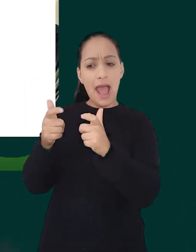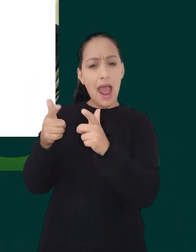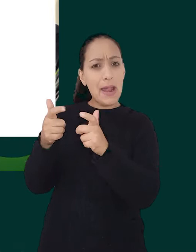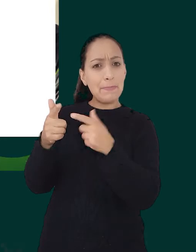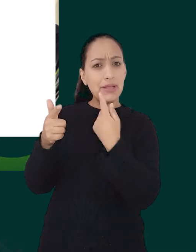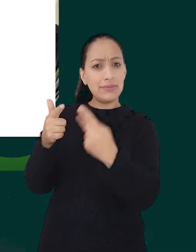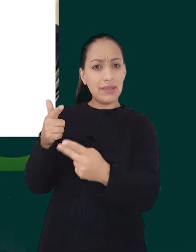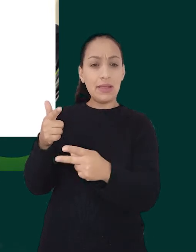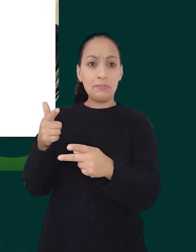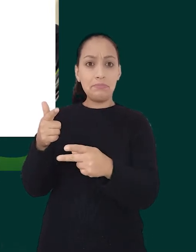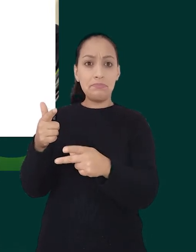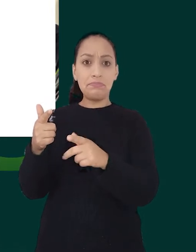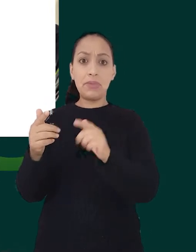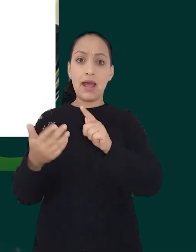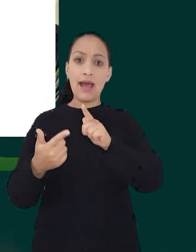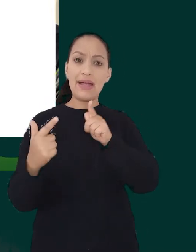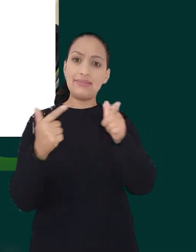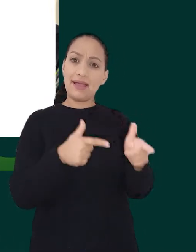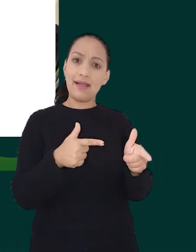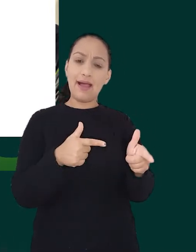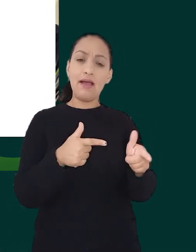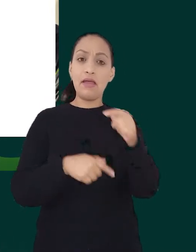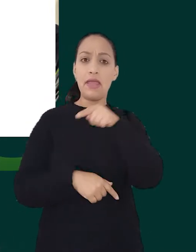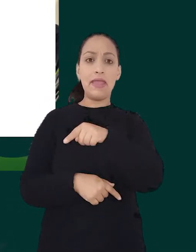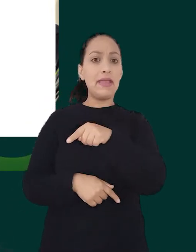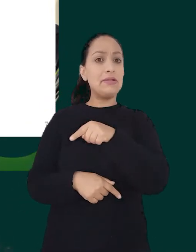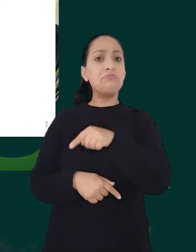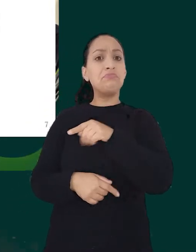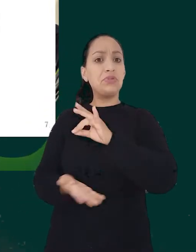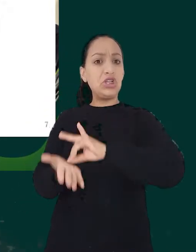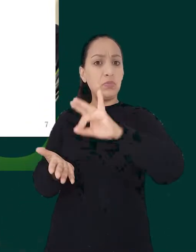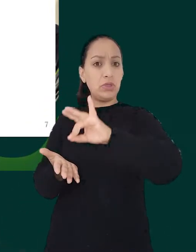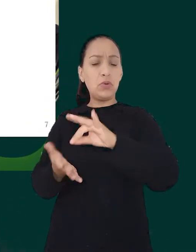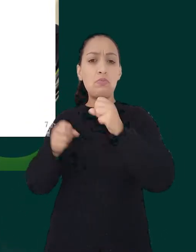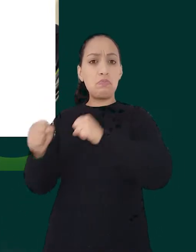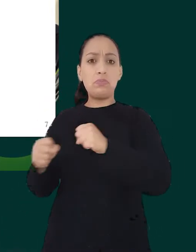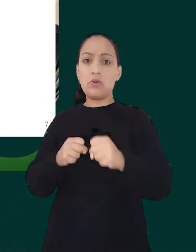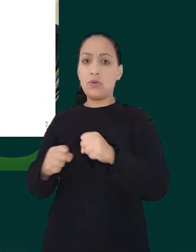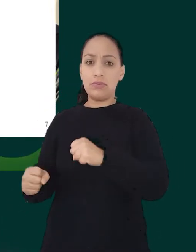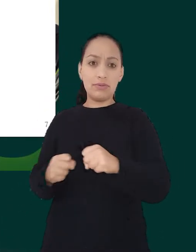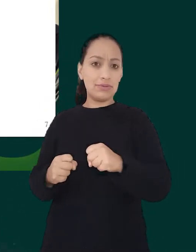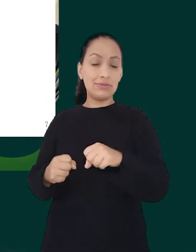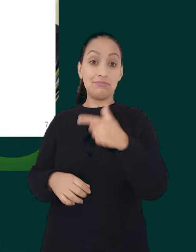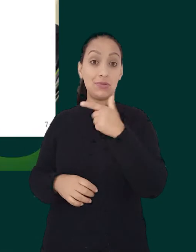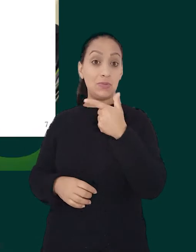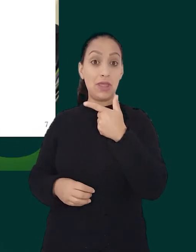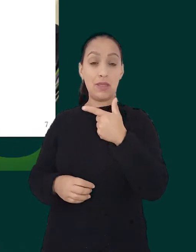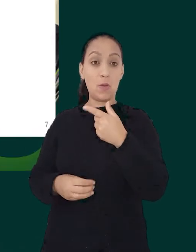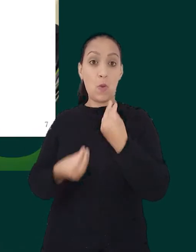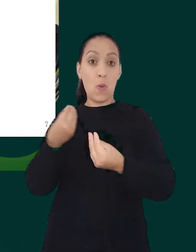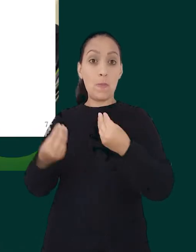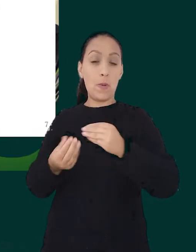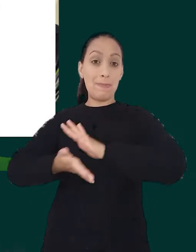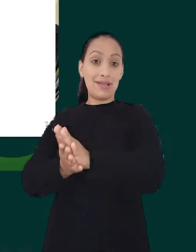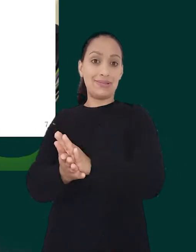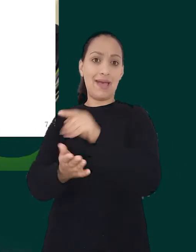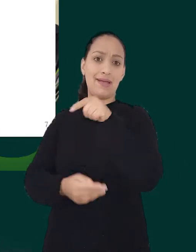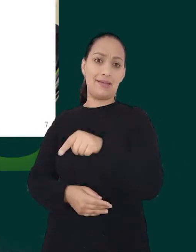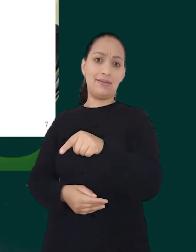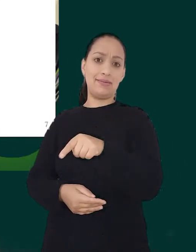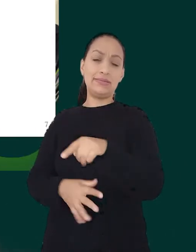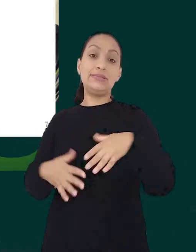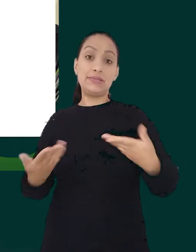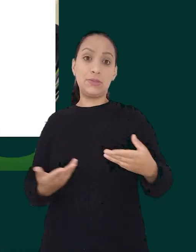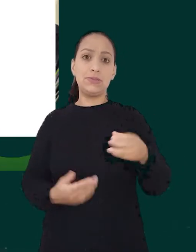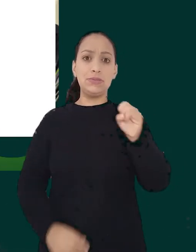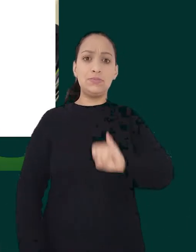tudo isso, ele vira um inimigo incrivelmente potente, que ele não vai mais ser possível de ser morto. Então,